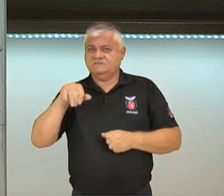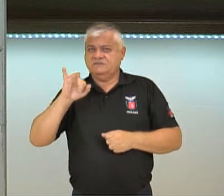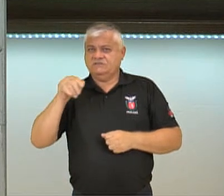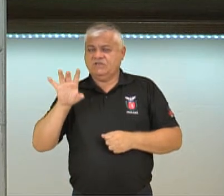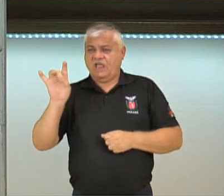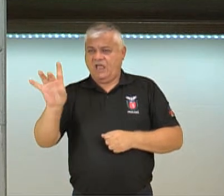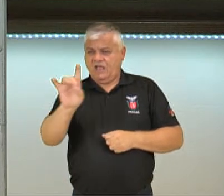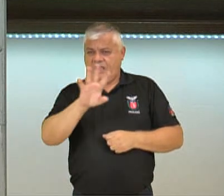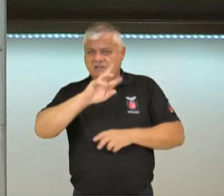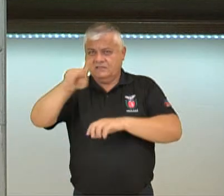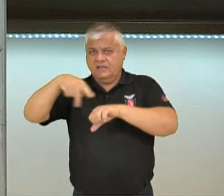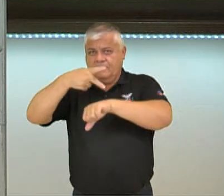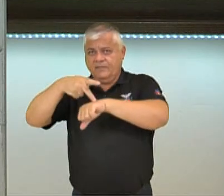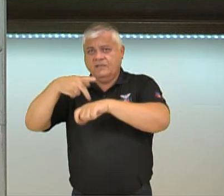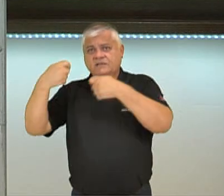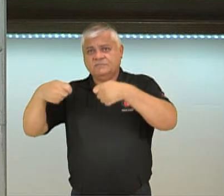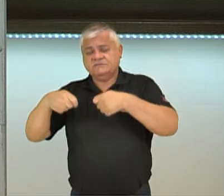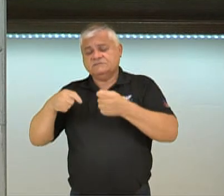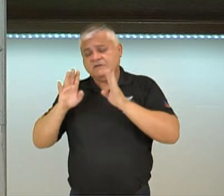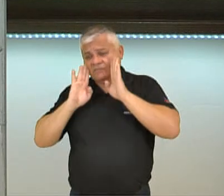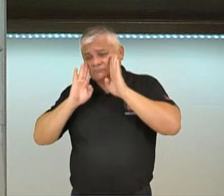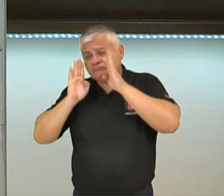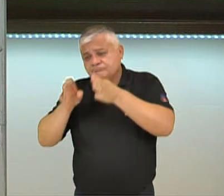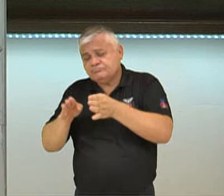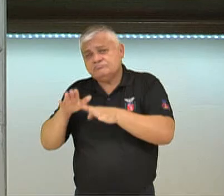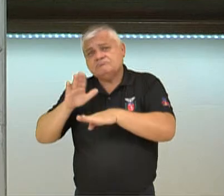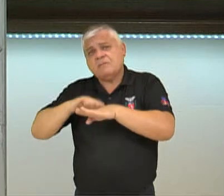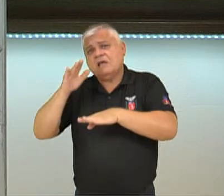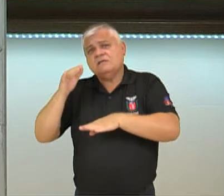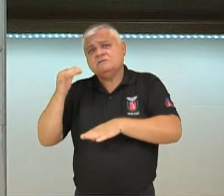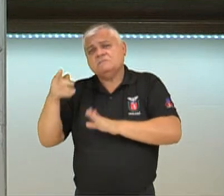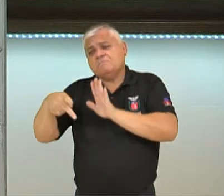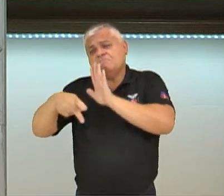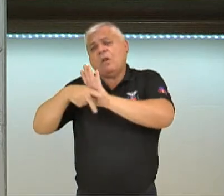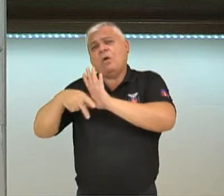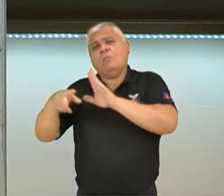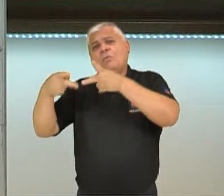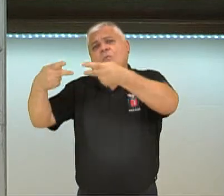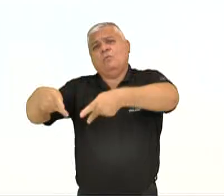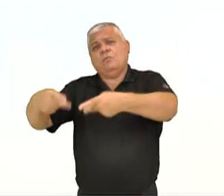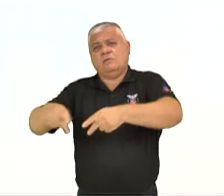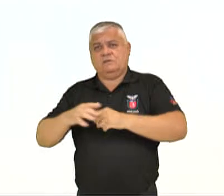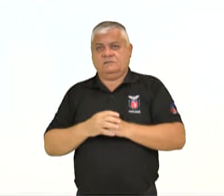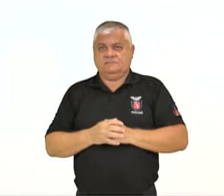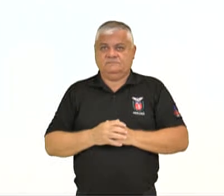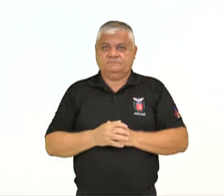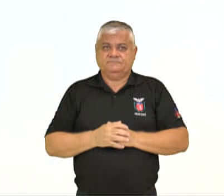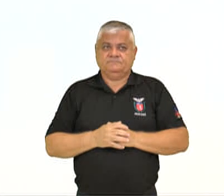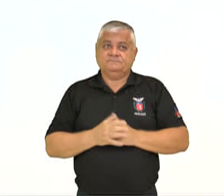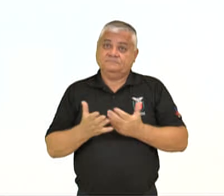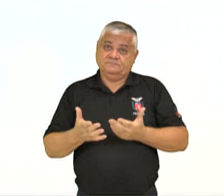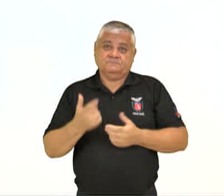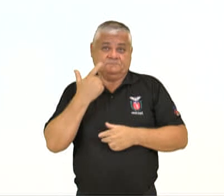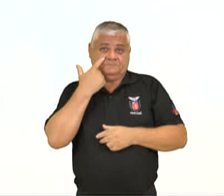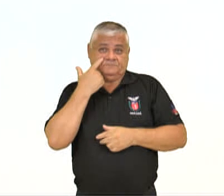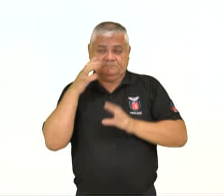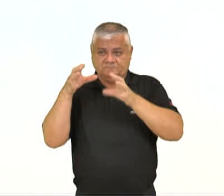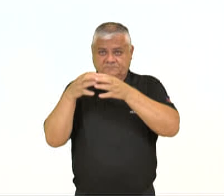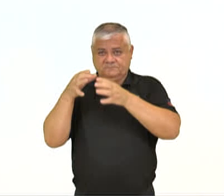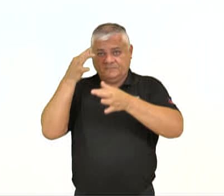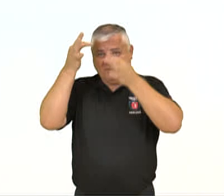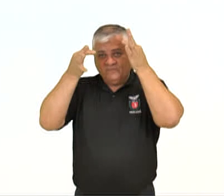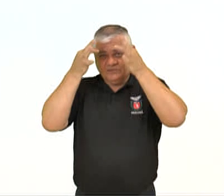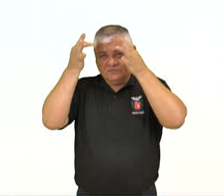se dedicar às coisas que ela mais seria, mais especialista. Bom, a gente vê que assim como os